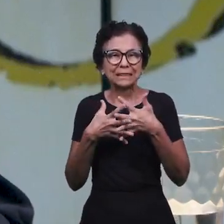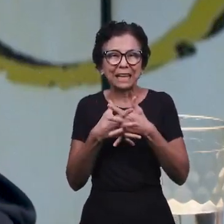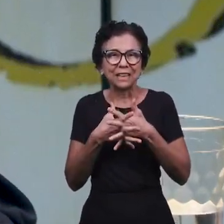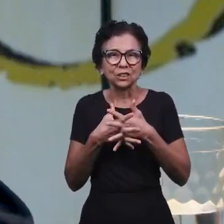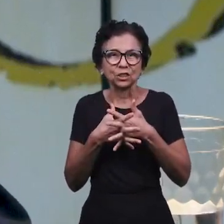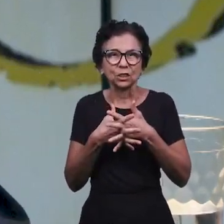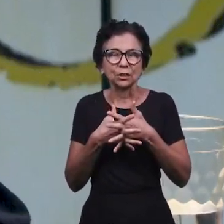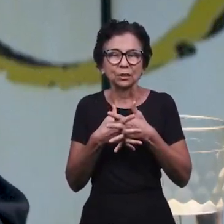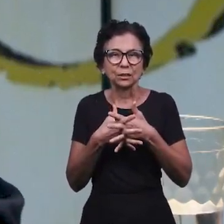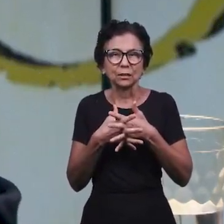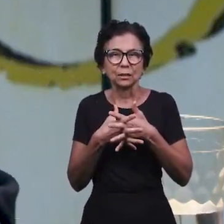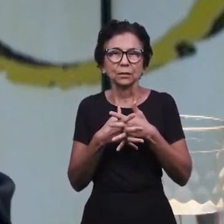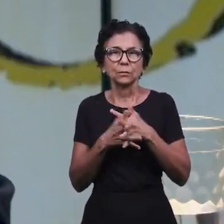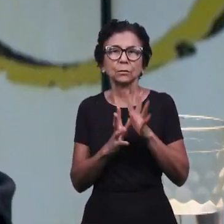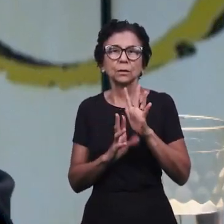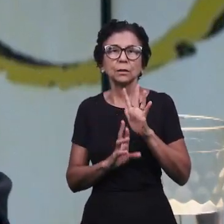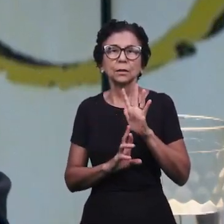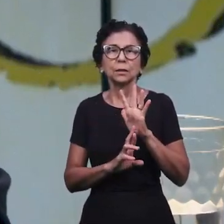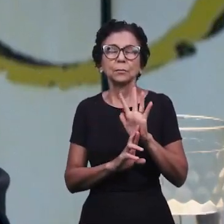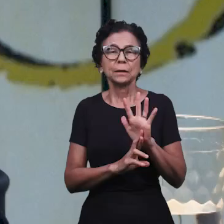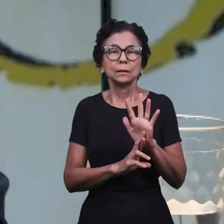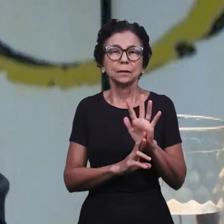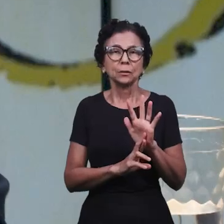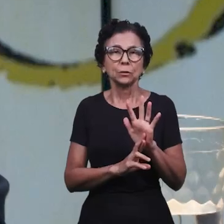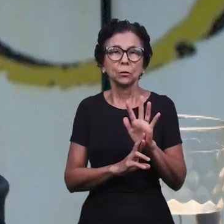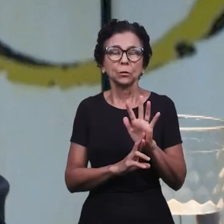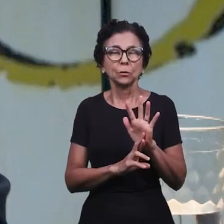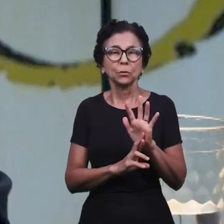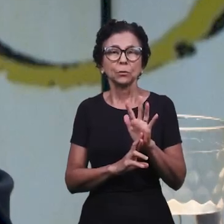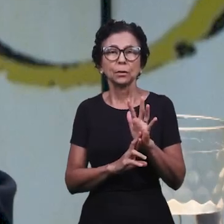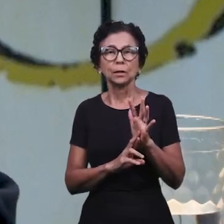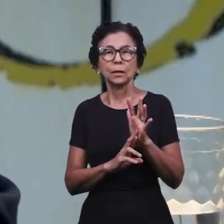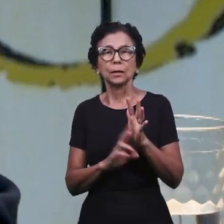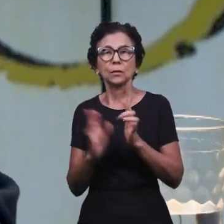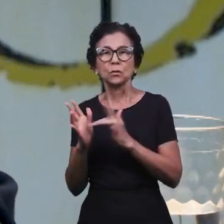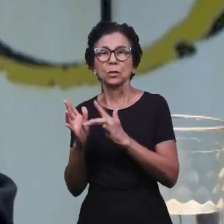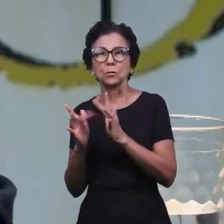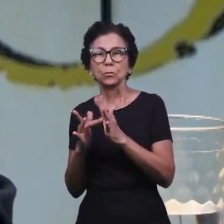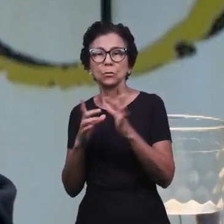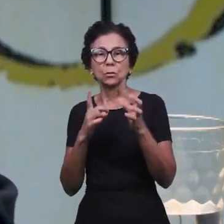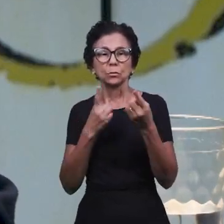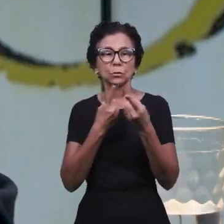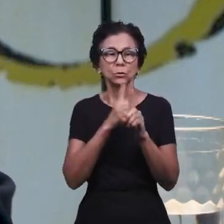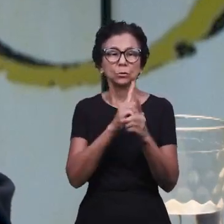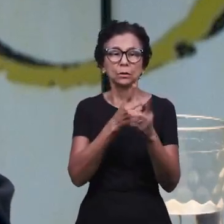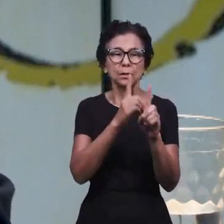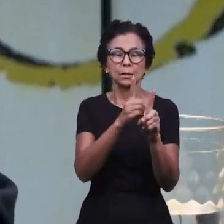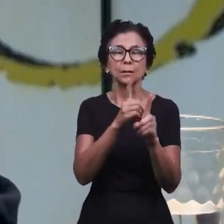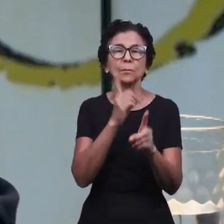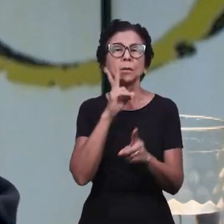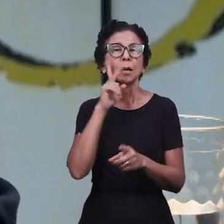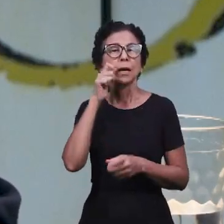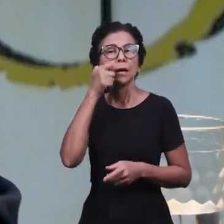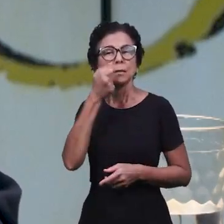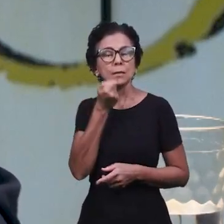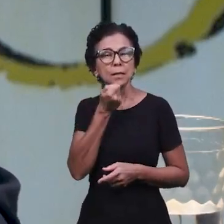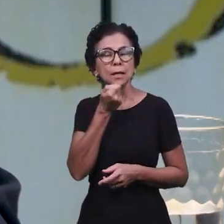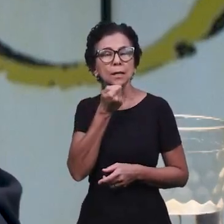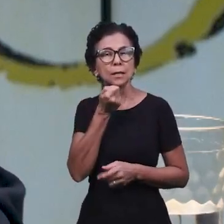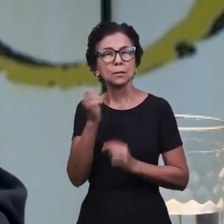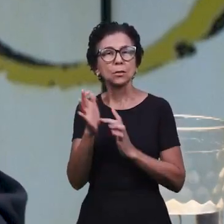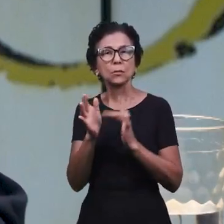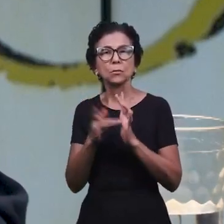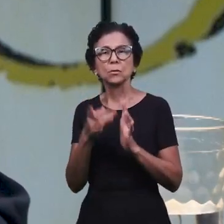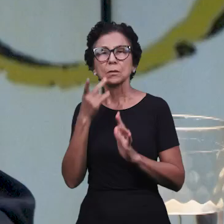perfeitamente no que representou a ceia de Jesus com os discípulos. Porque quando ele falou a respeito do pão, ele estava